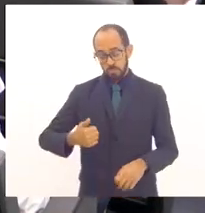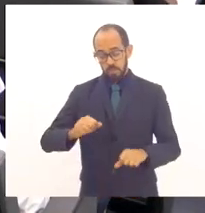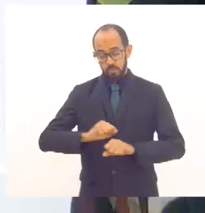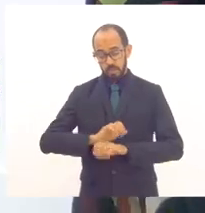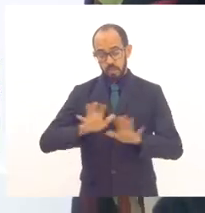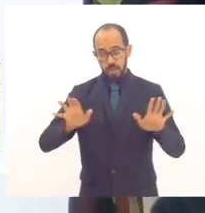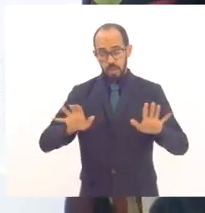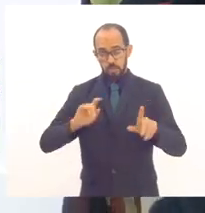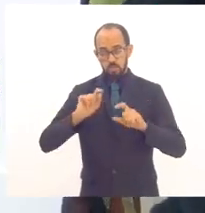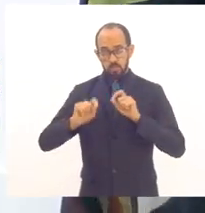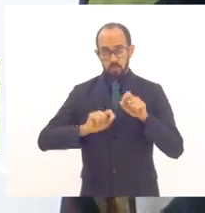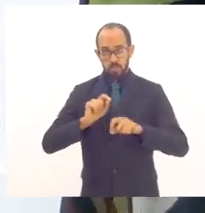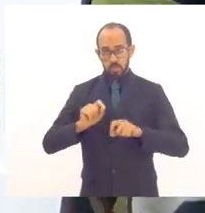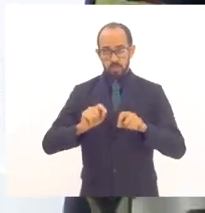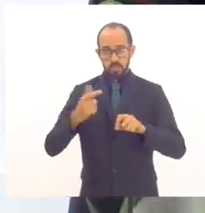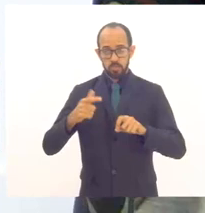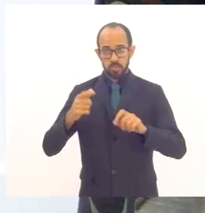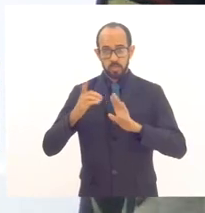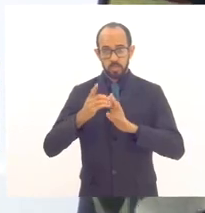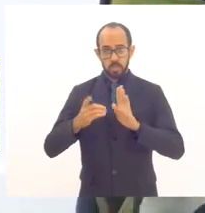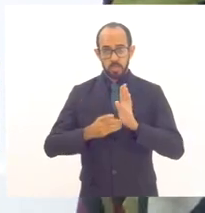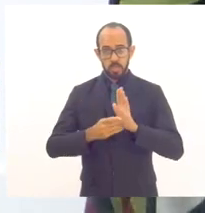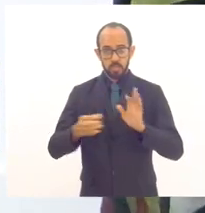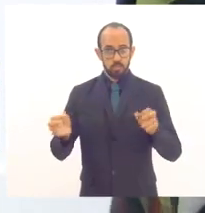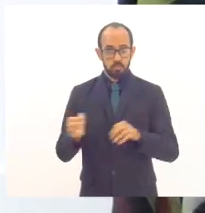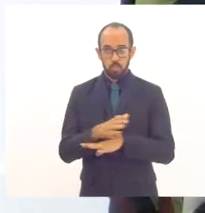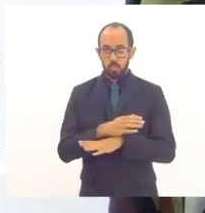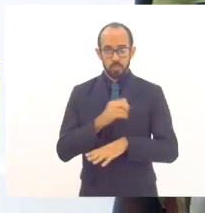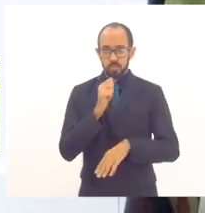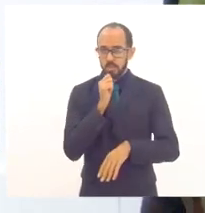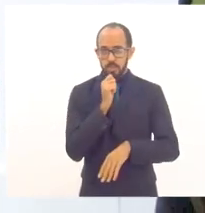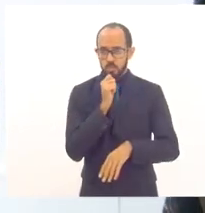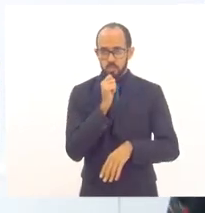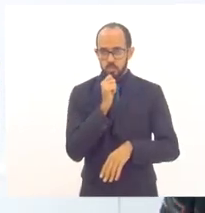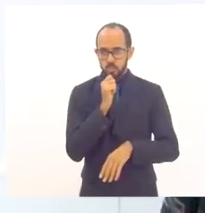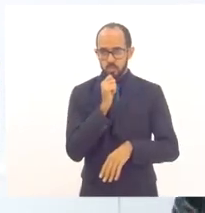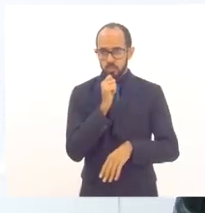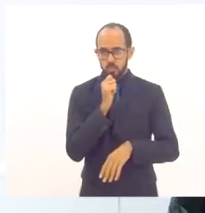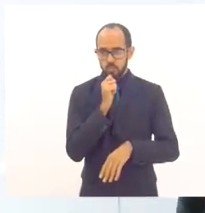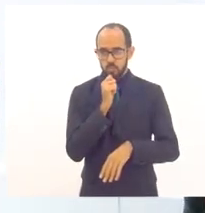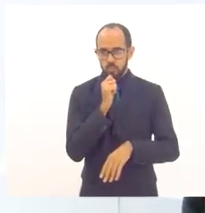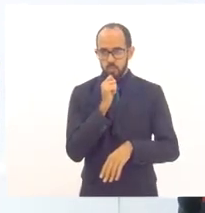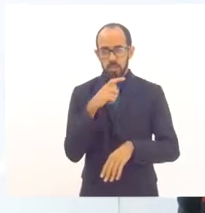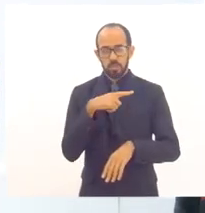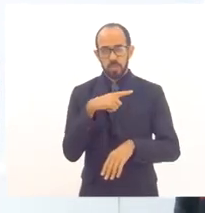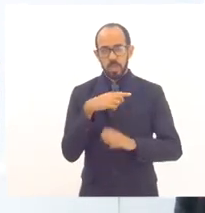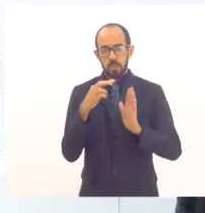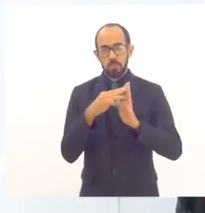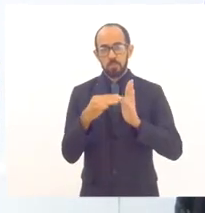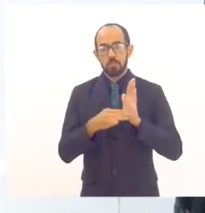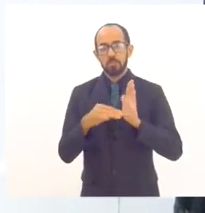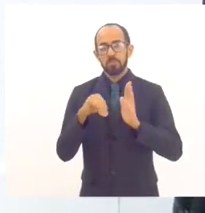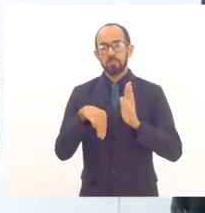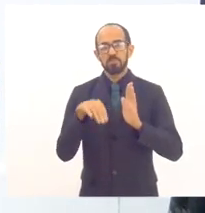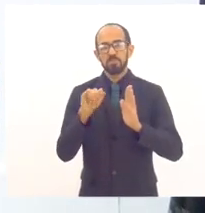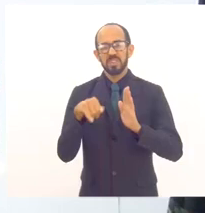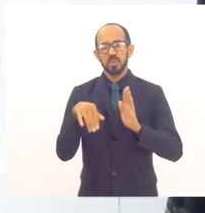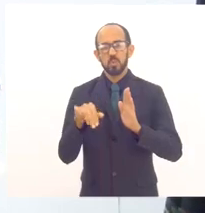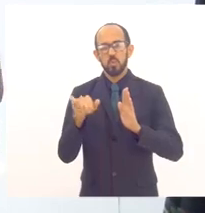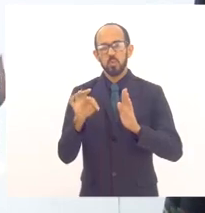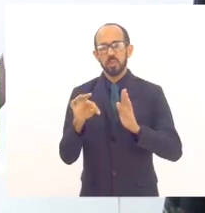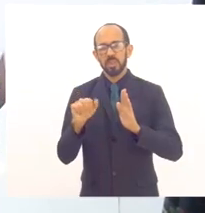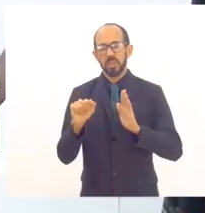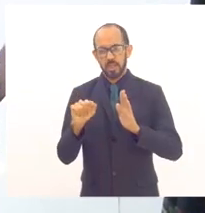claro que não existe decreto nenhum pronto, tá? Tem uma minuta. Aprovado, tem uma minuta, tá? Não existe. Por